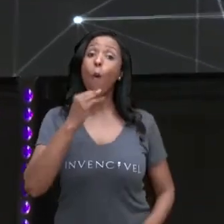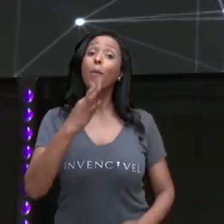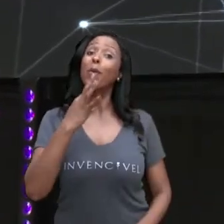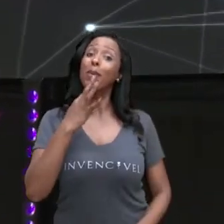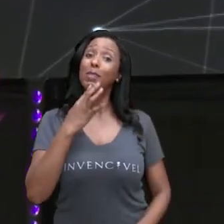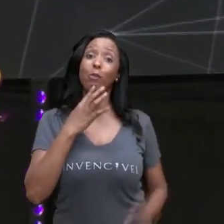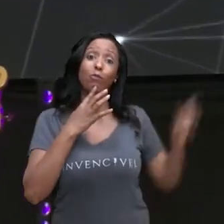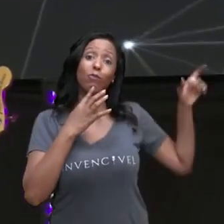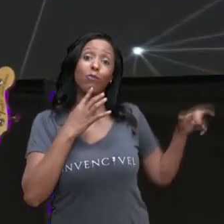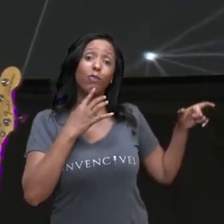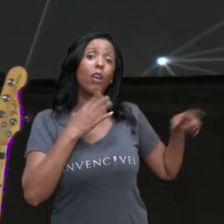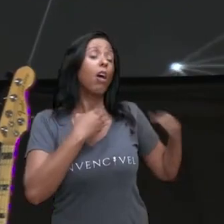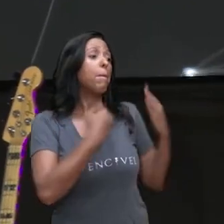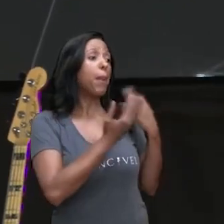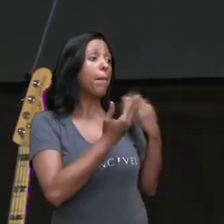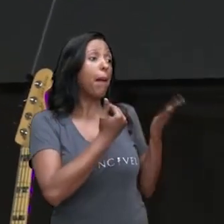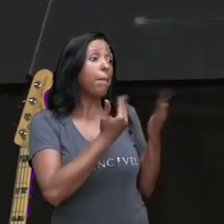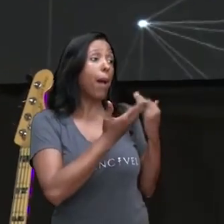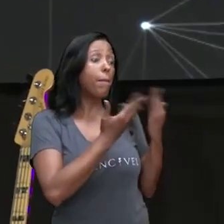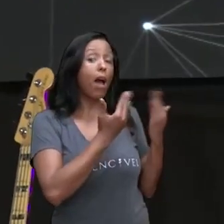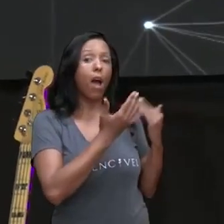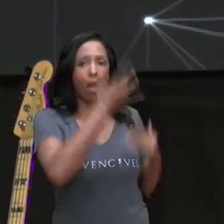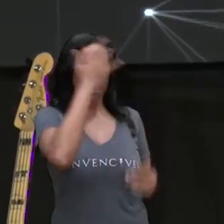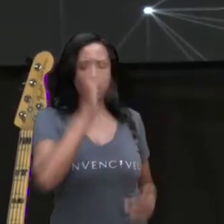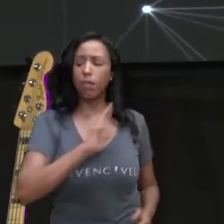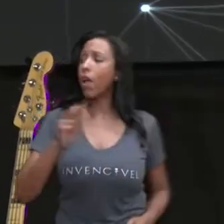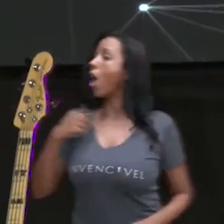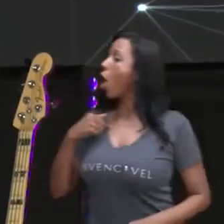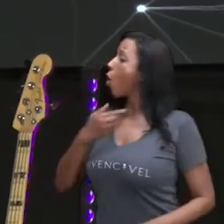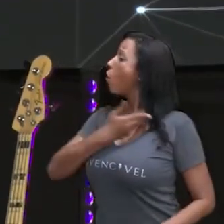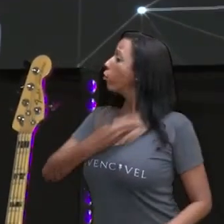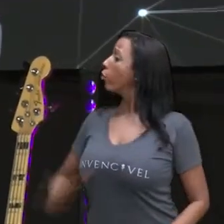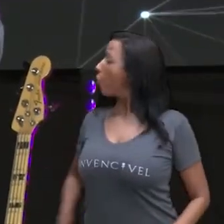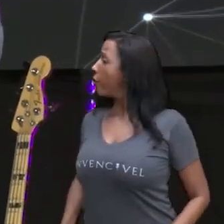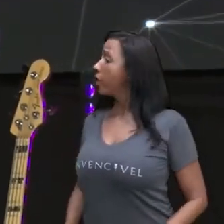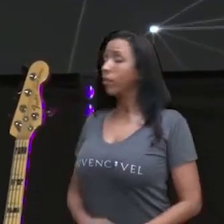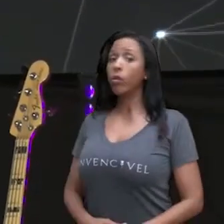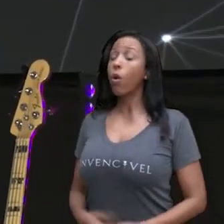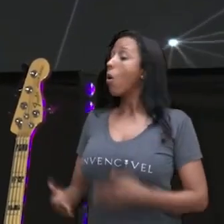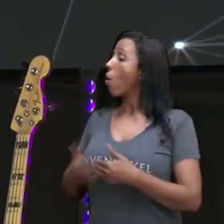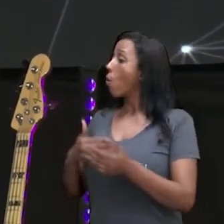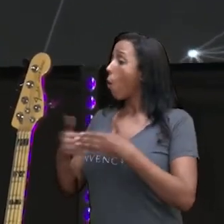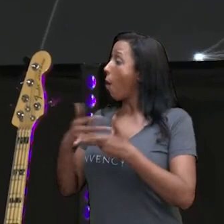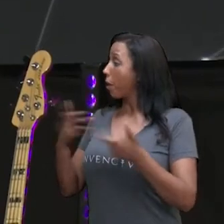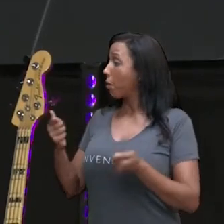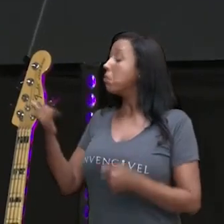pessoa, começou a bater um papo com ela, a pessoa falou assim, ah, eu sou do governo, qualquer coisa fala